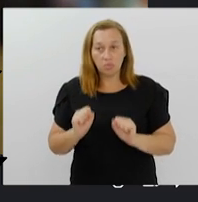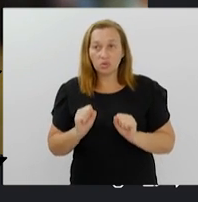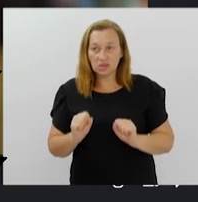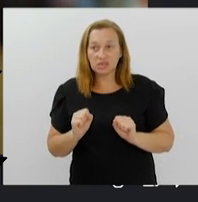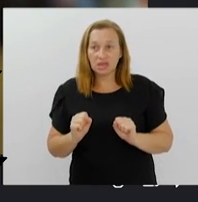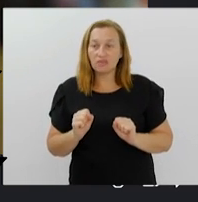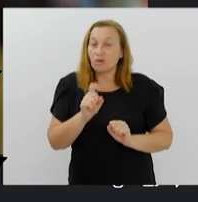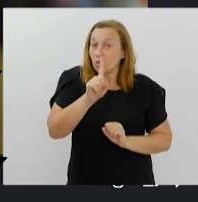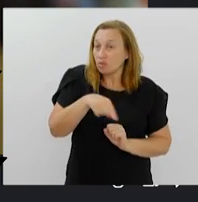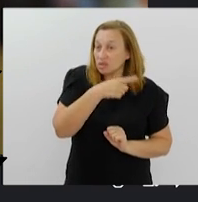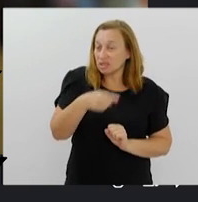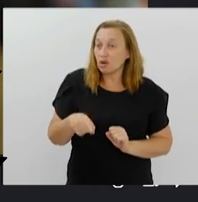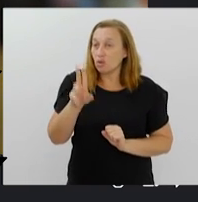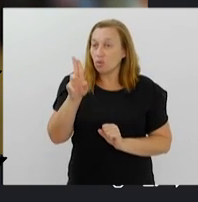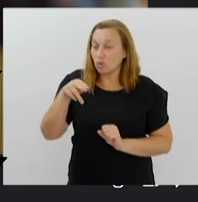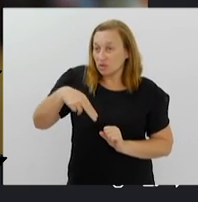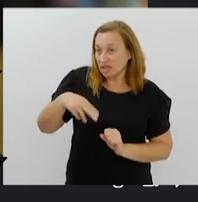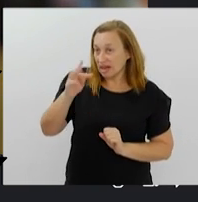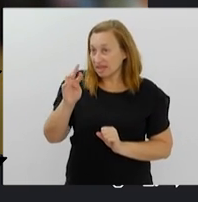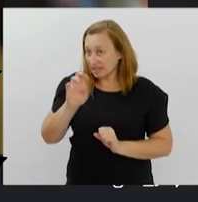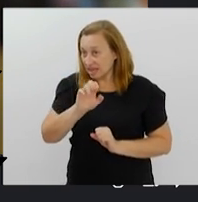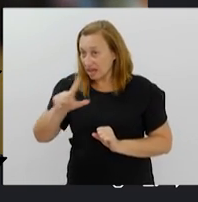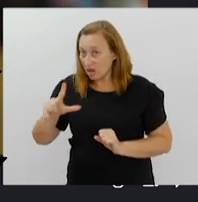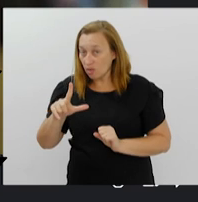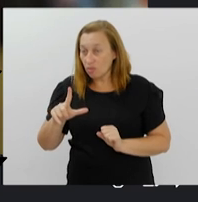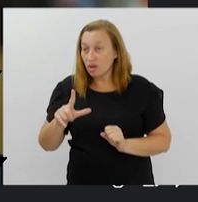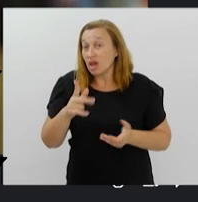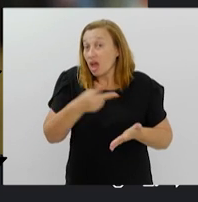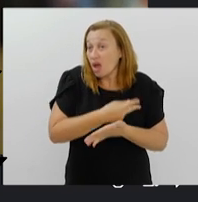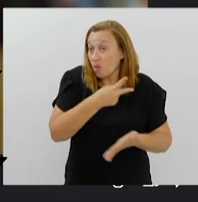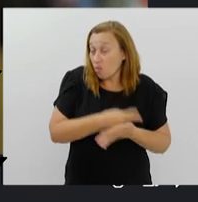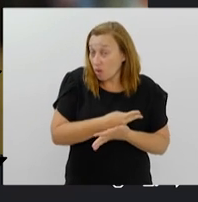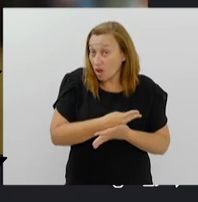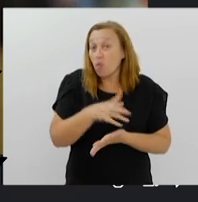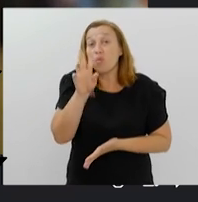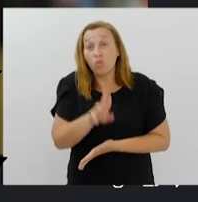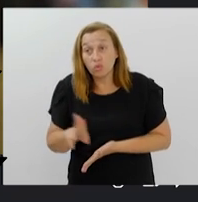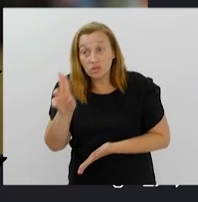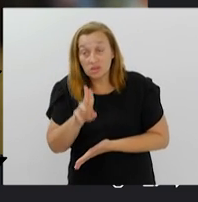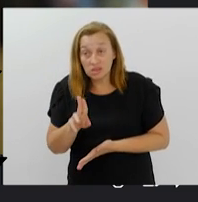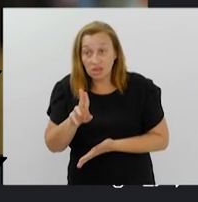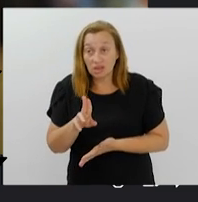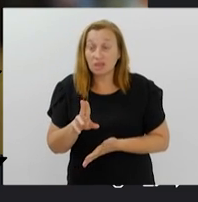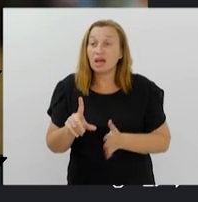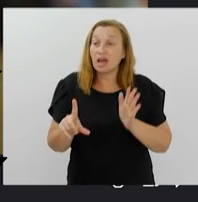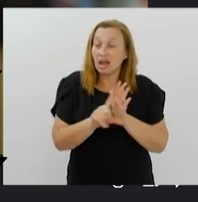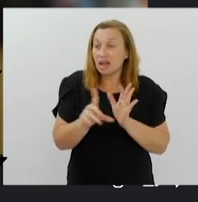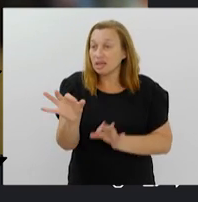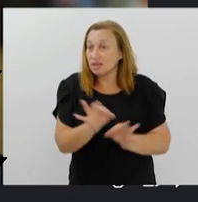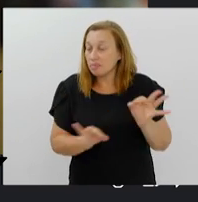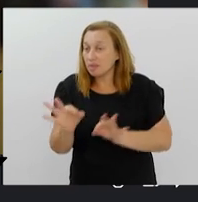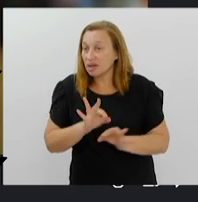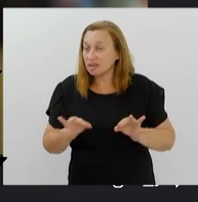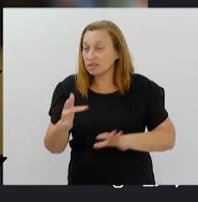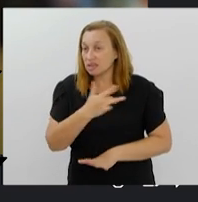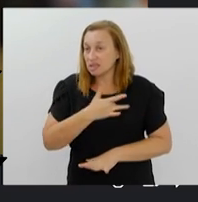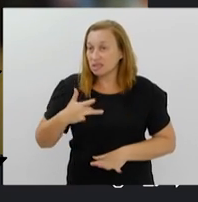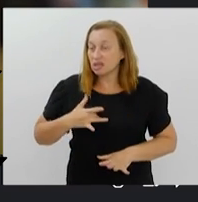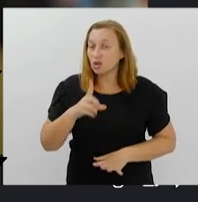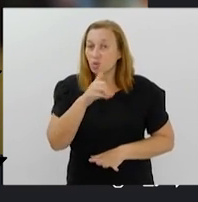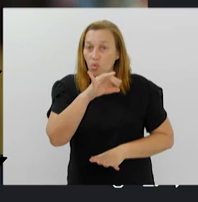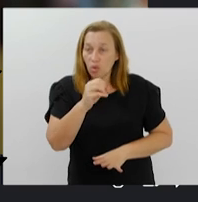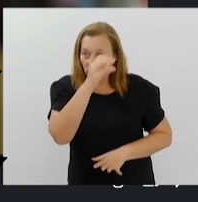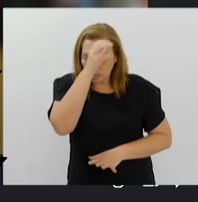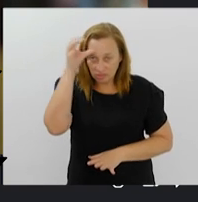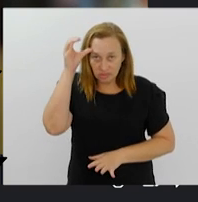o cancelamento unilateral é uma prática abusiva utilizando tanto a lei de planos de saúde quanto o Código de Defesa do